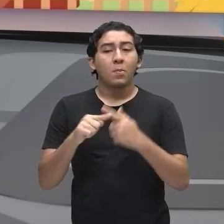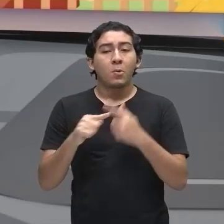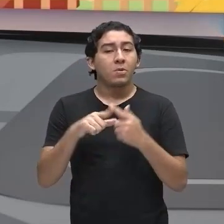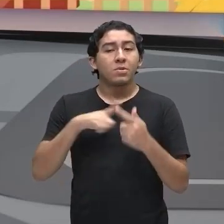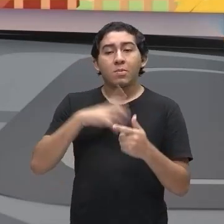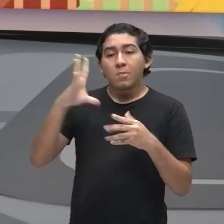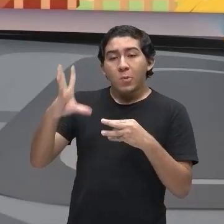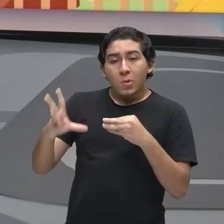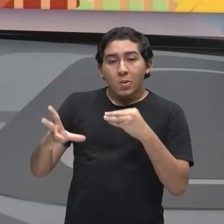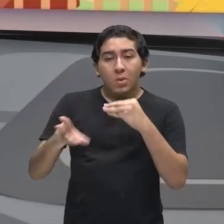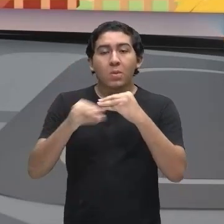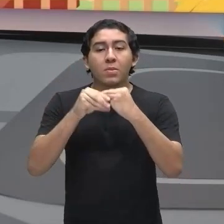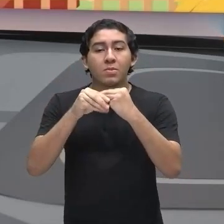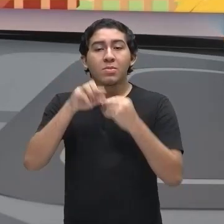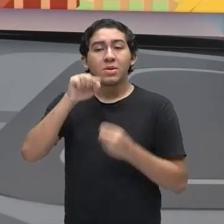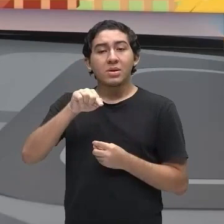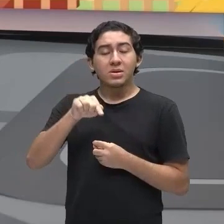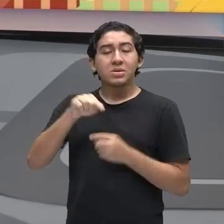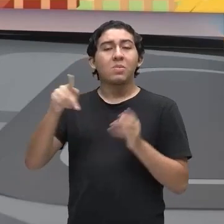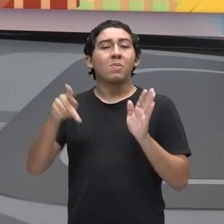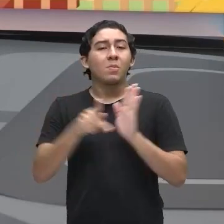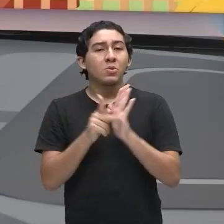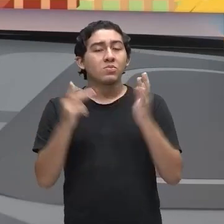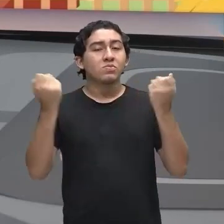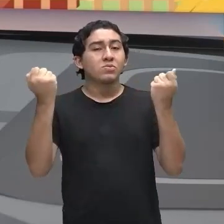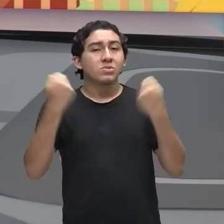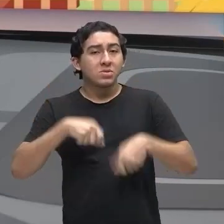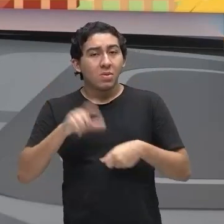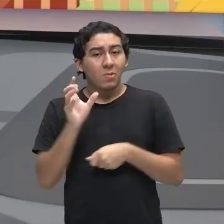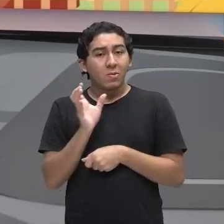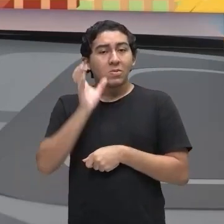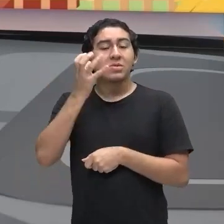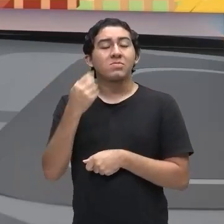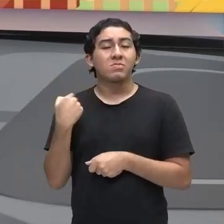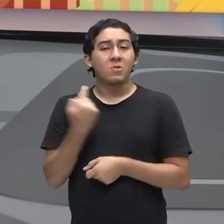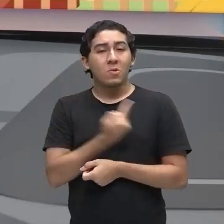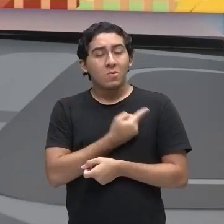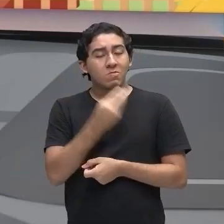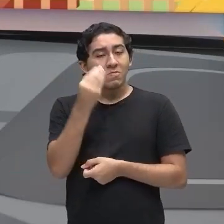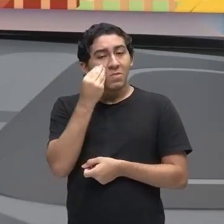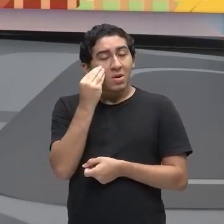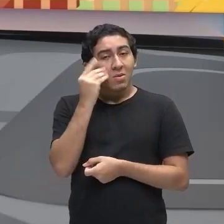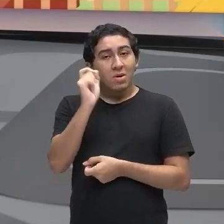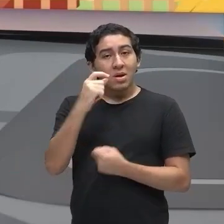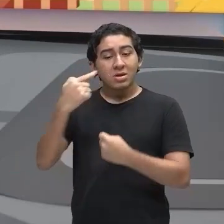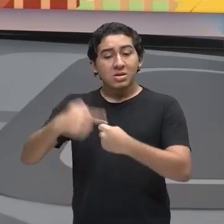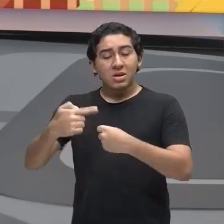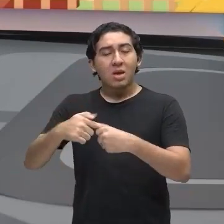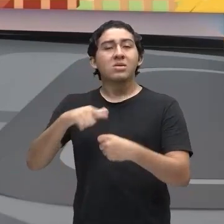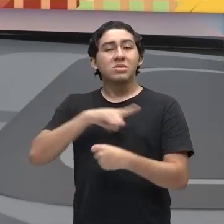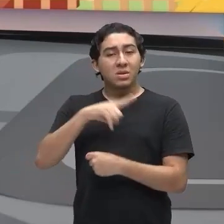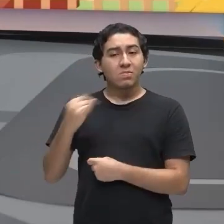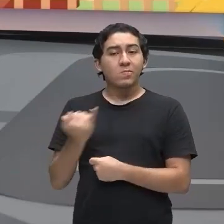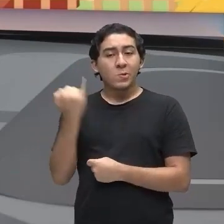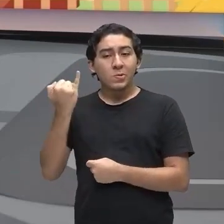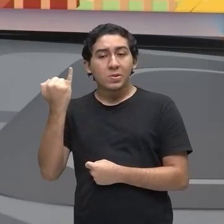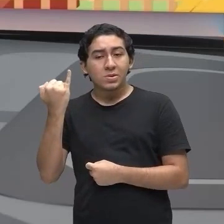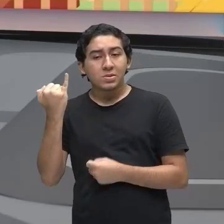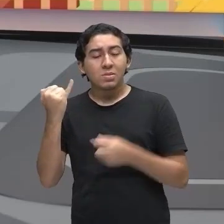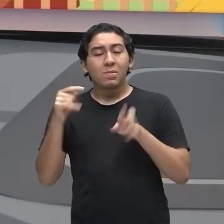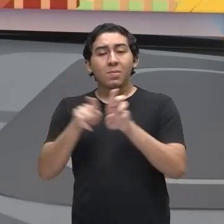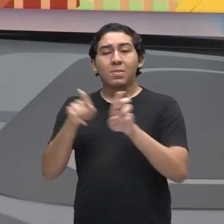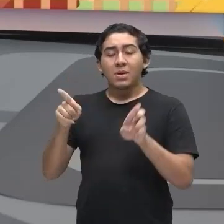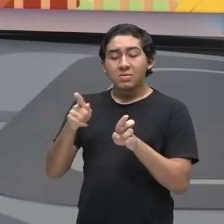colaborado para que essa situação mudasse, aonde nós vamos ver aí as cidades tendo uma certa importância e a